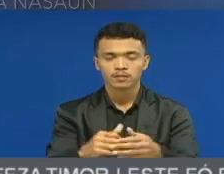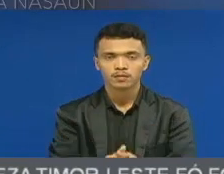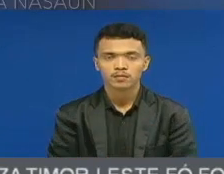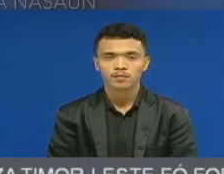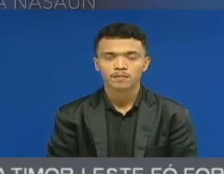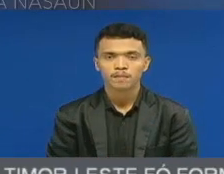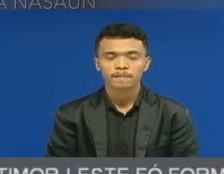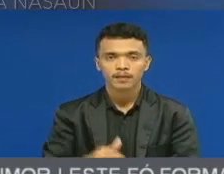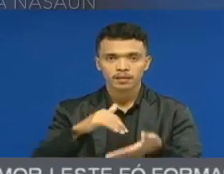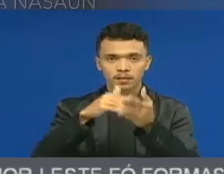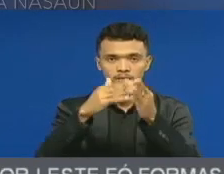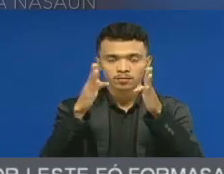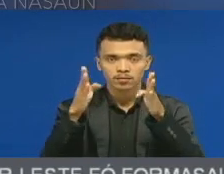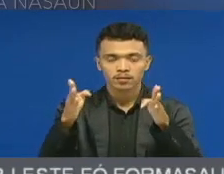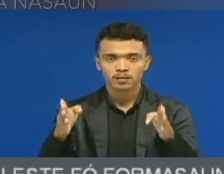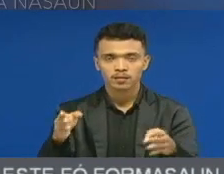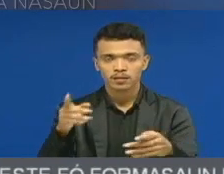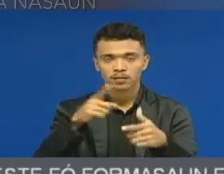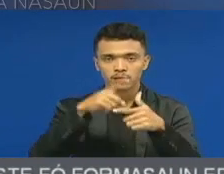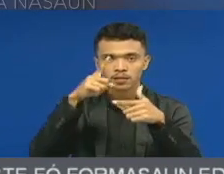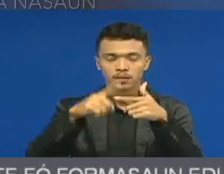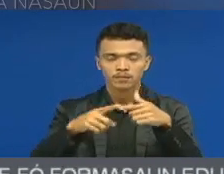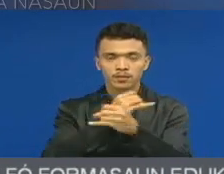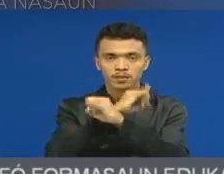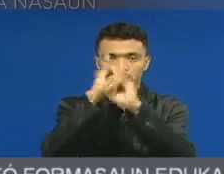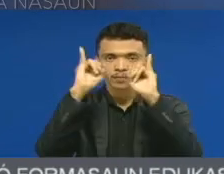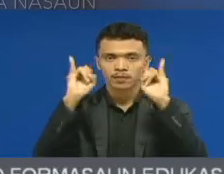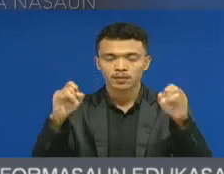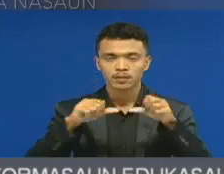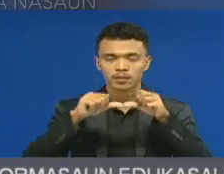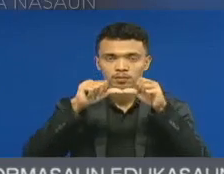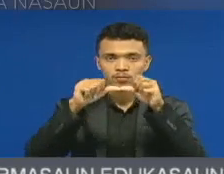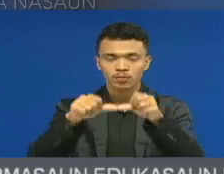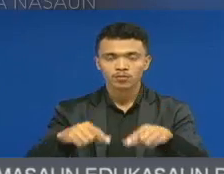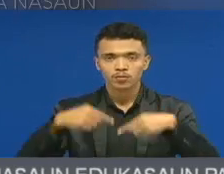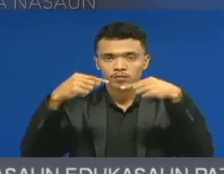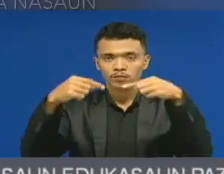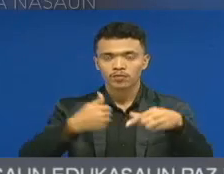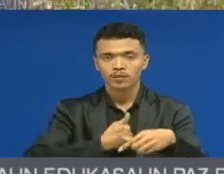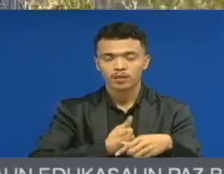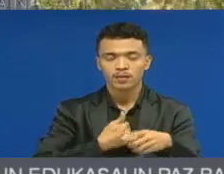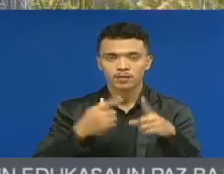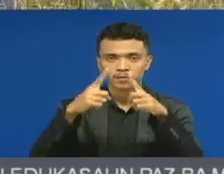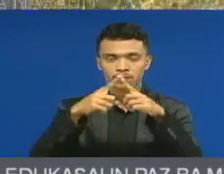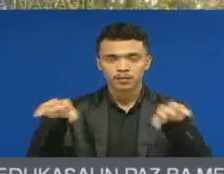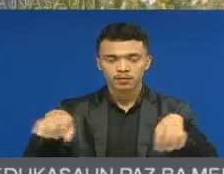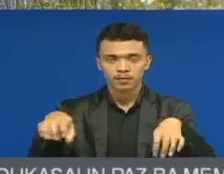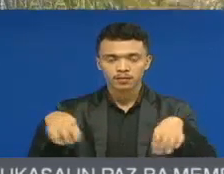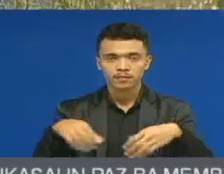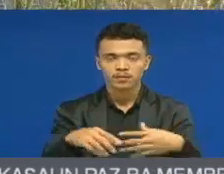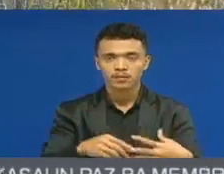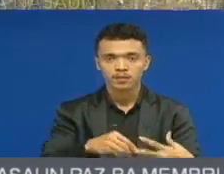movimento estudantil e depois de tudo quando há continua na fatinga dedica amba a serviço liliu vai